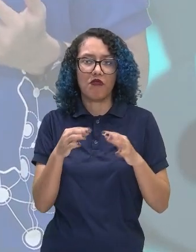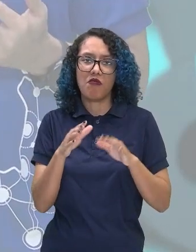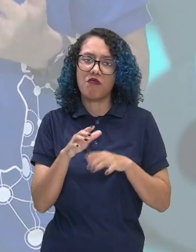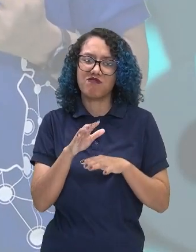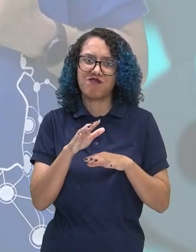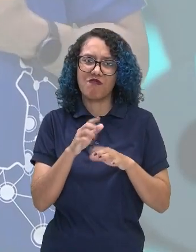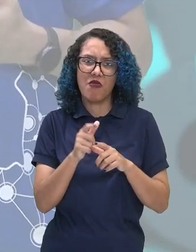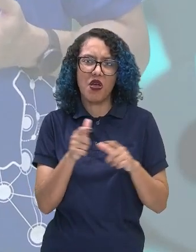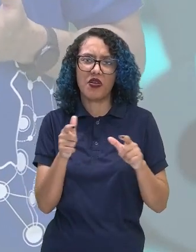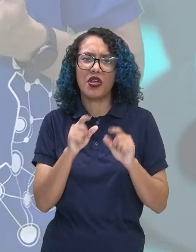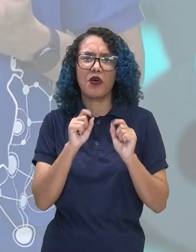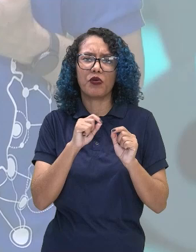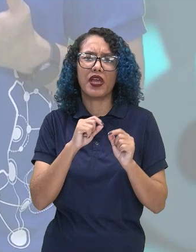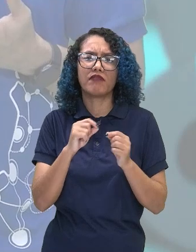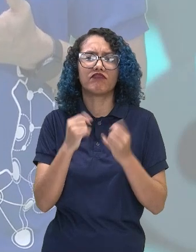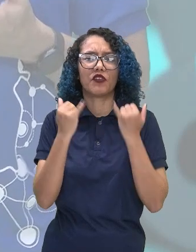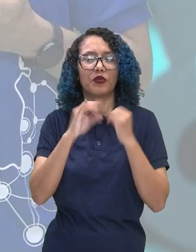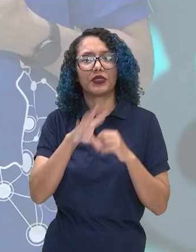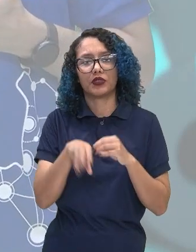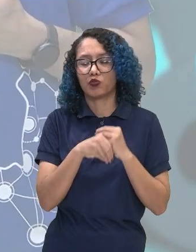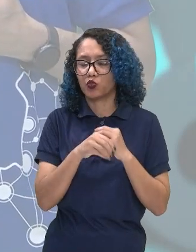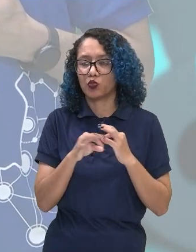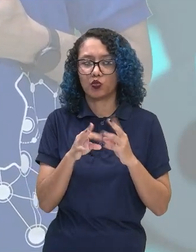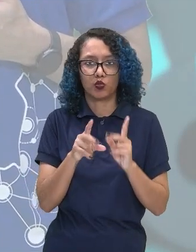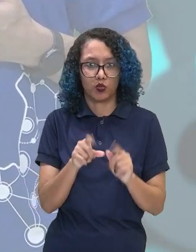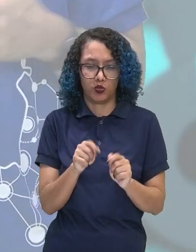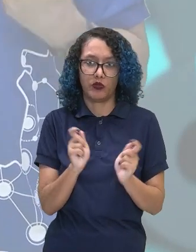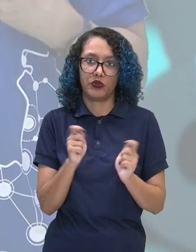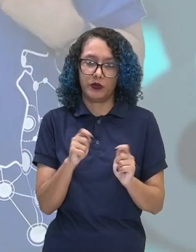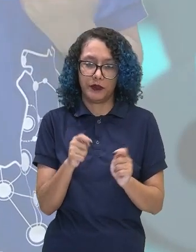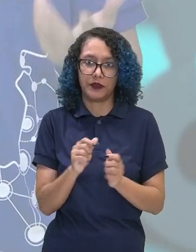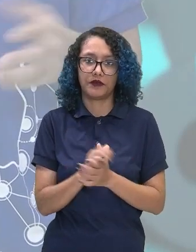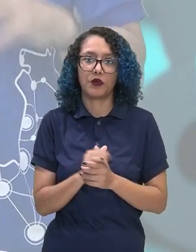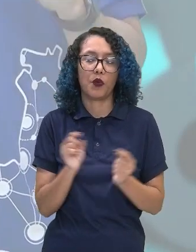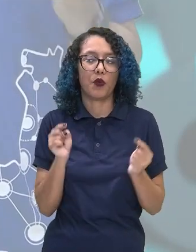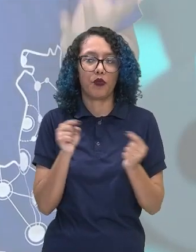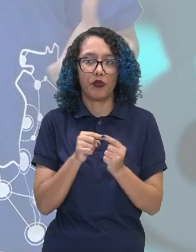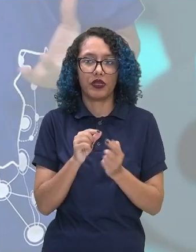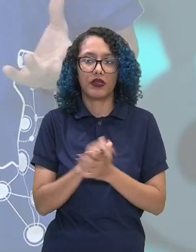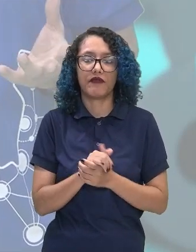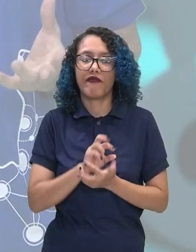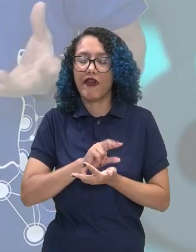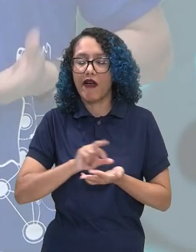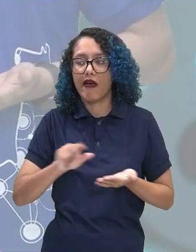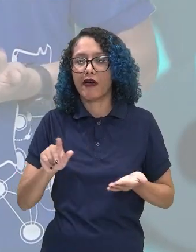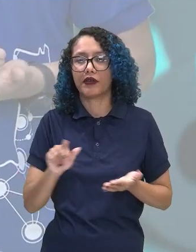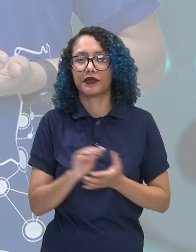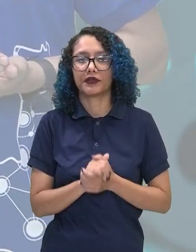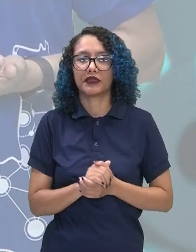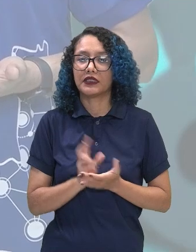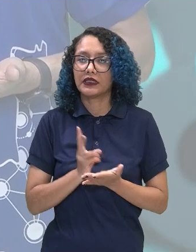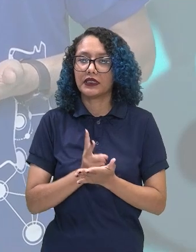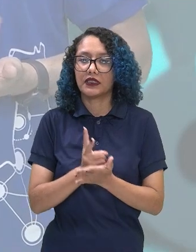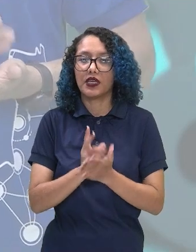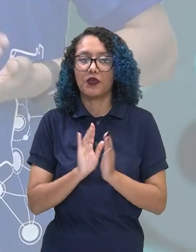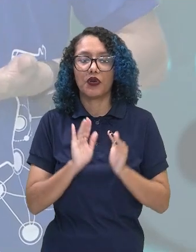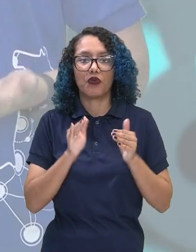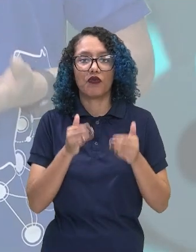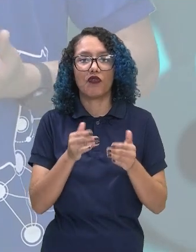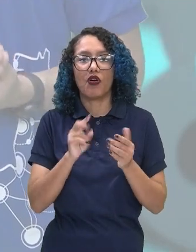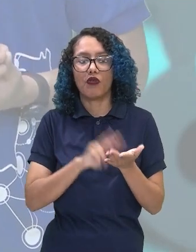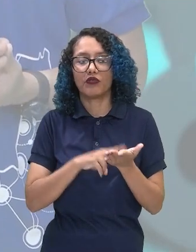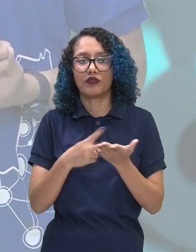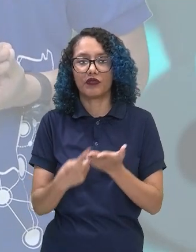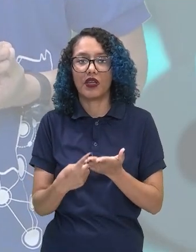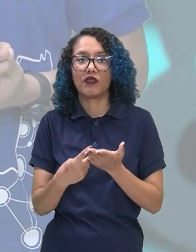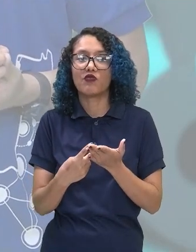que é além disso, além do mais, e além do mais, além de, enfim, tem sempre a tradução muito próxima, o seu